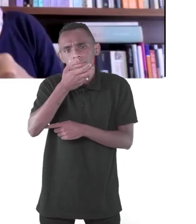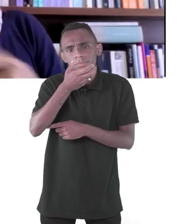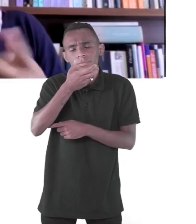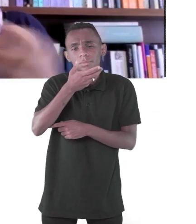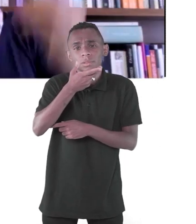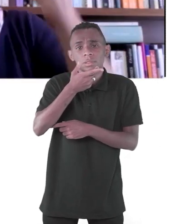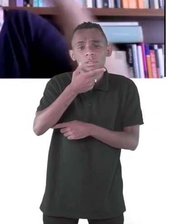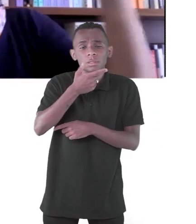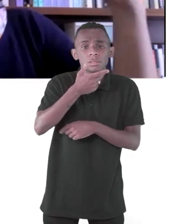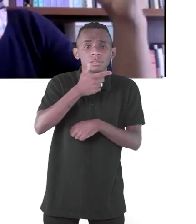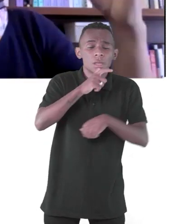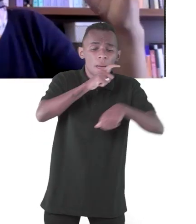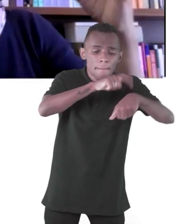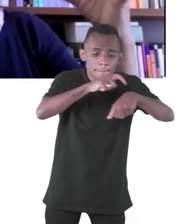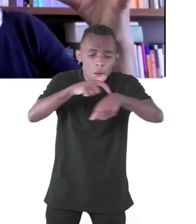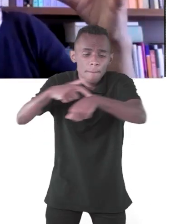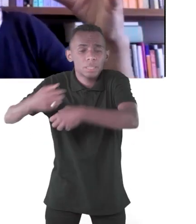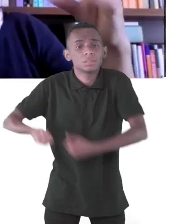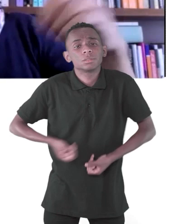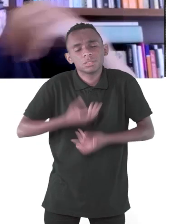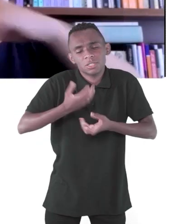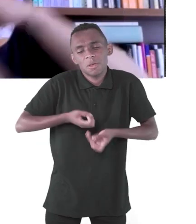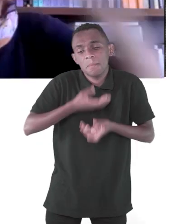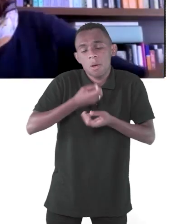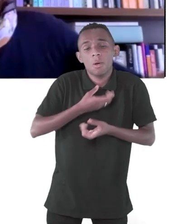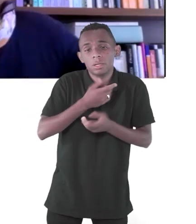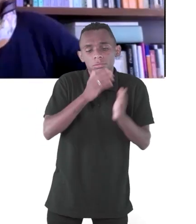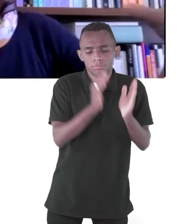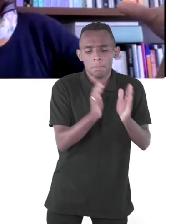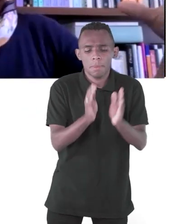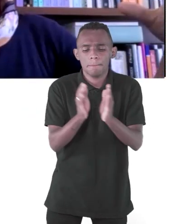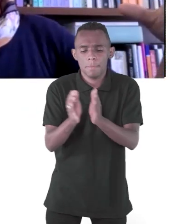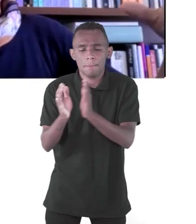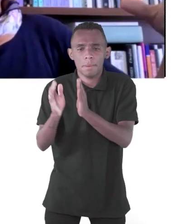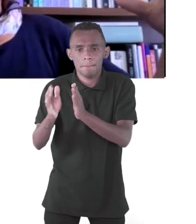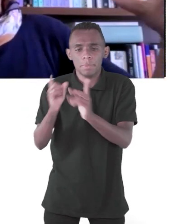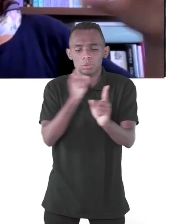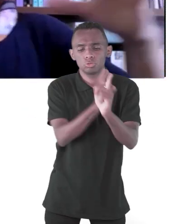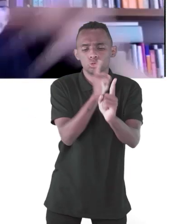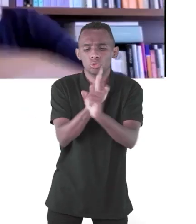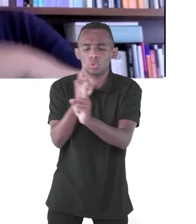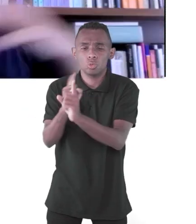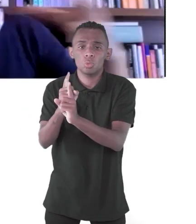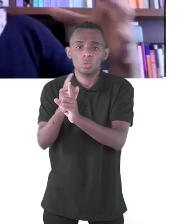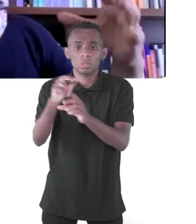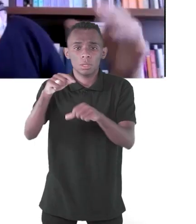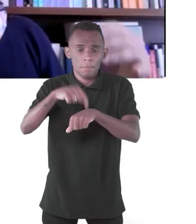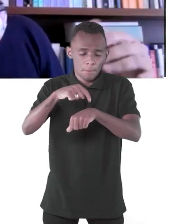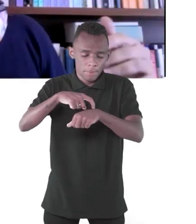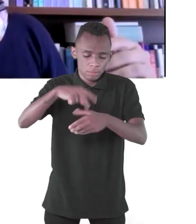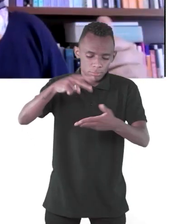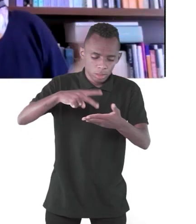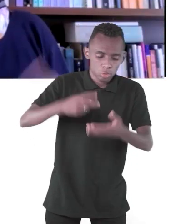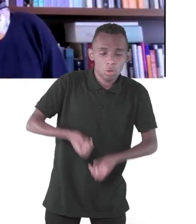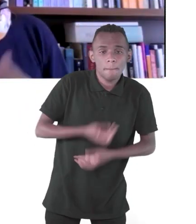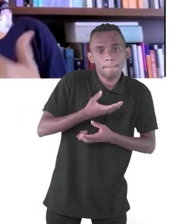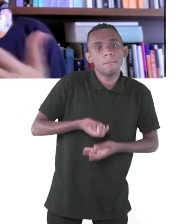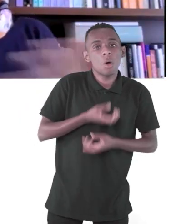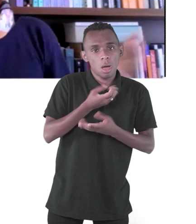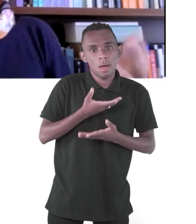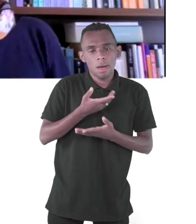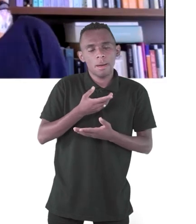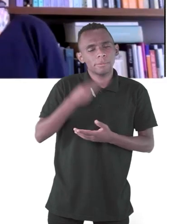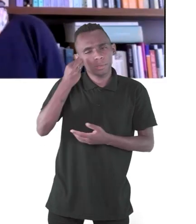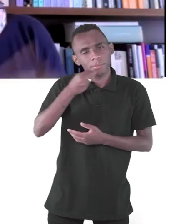Luiz Melodia, esses lampejos poéticos, né? Esses raspões que a gente esbarra na poesia durante